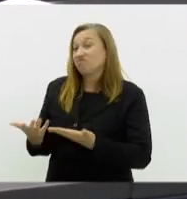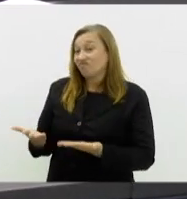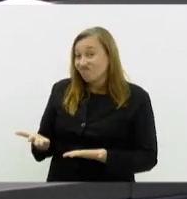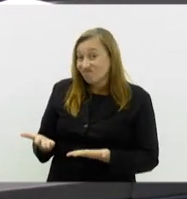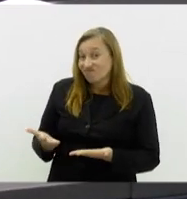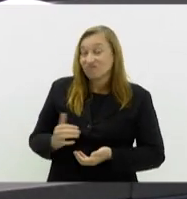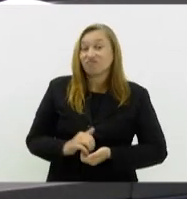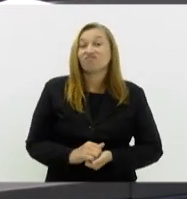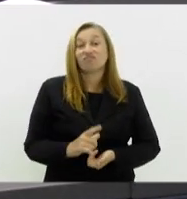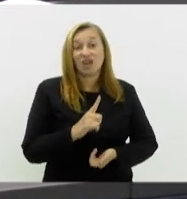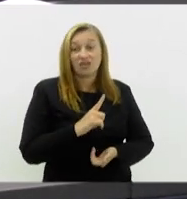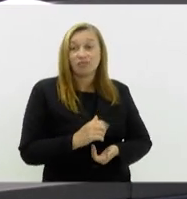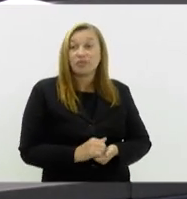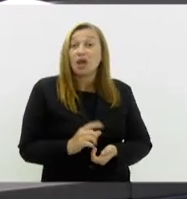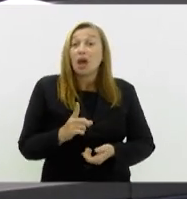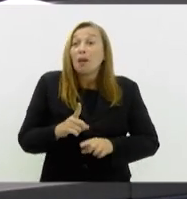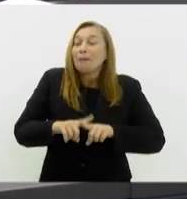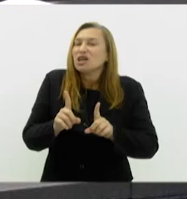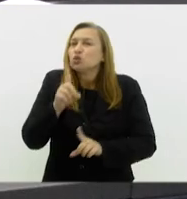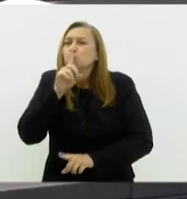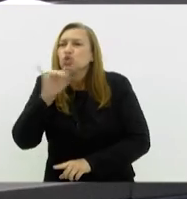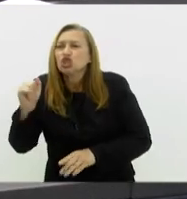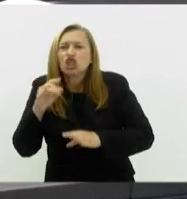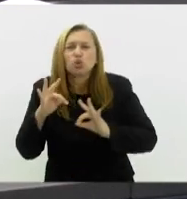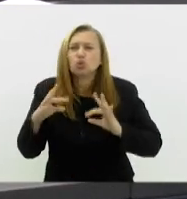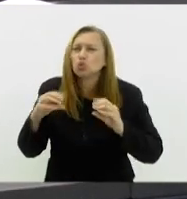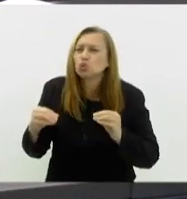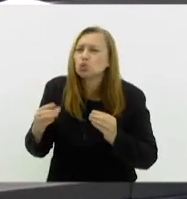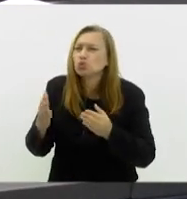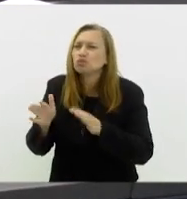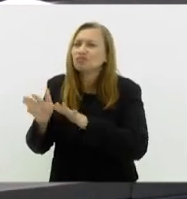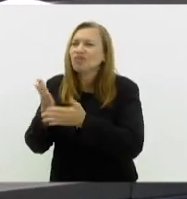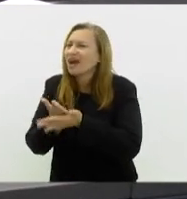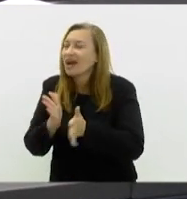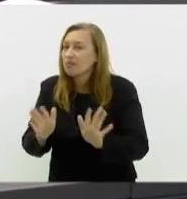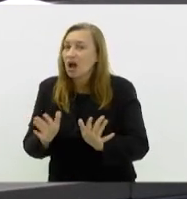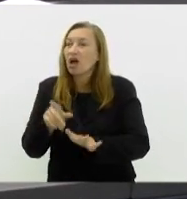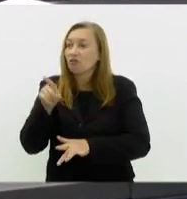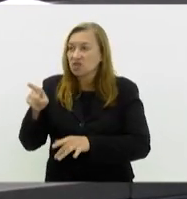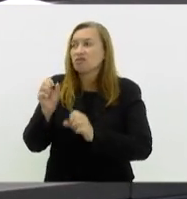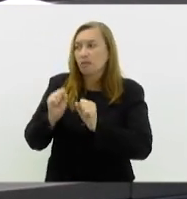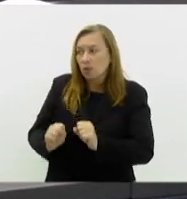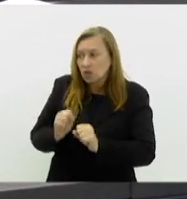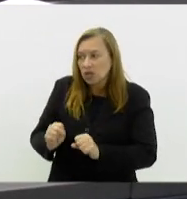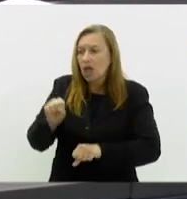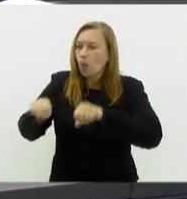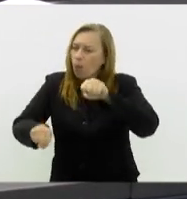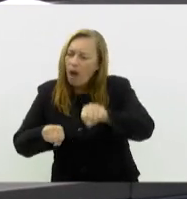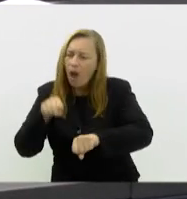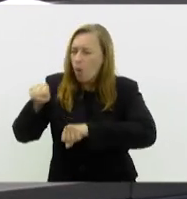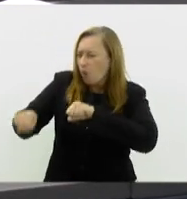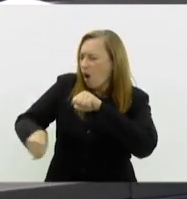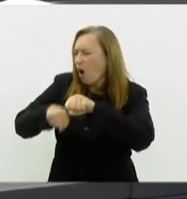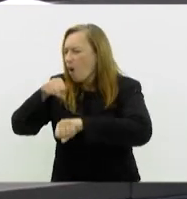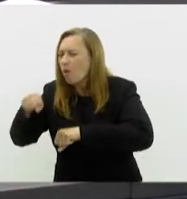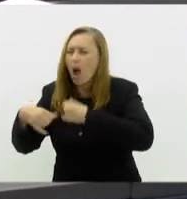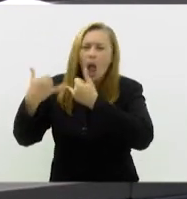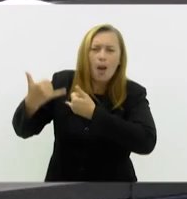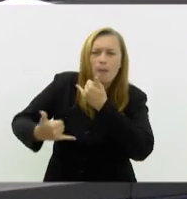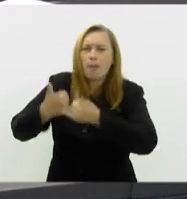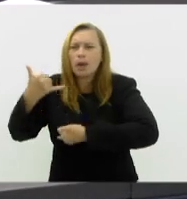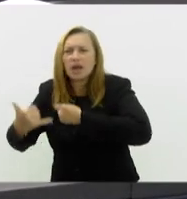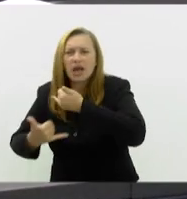maus mas um dia tudo isso vai passar aí você vai poder andar de bicicleta jogar a sua